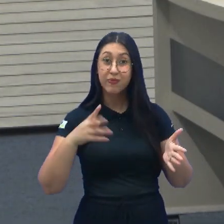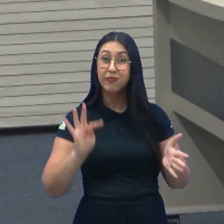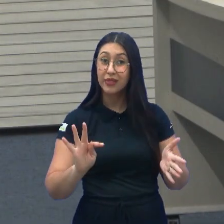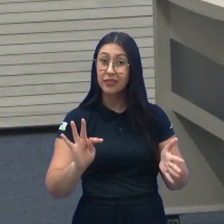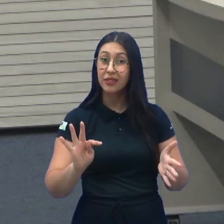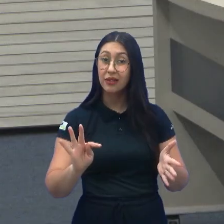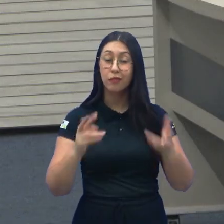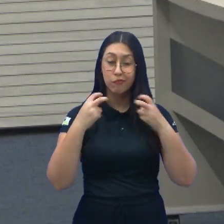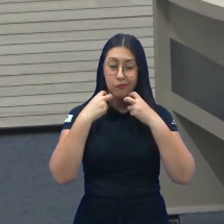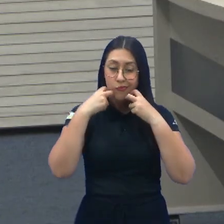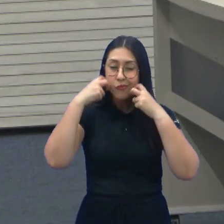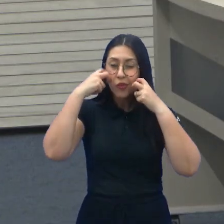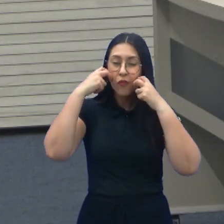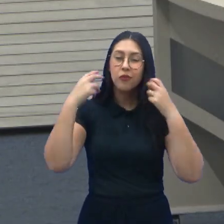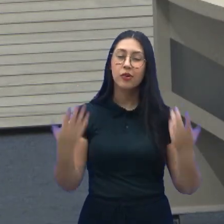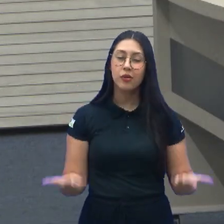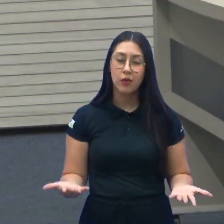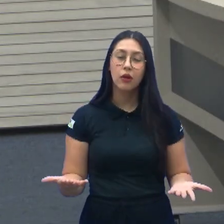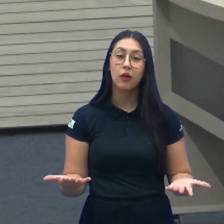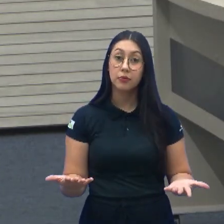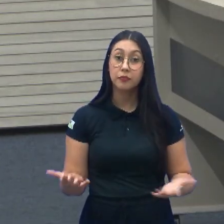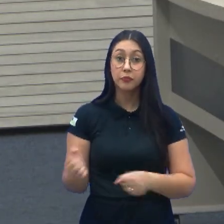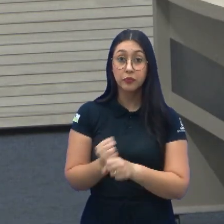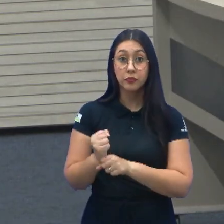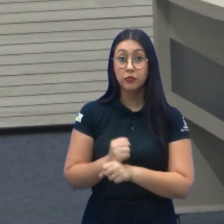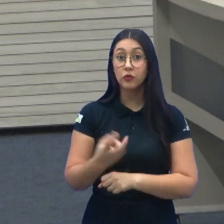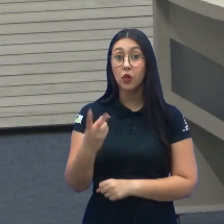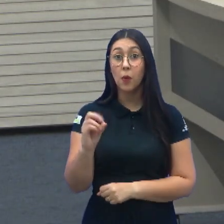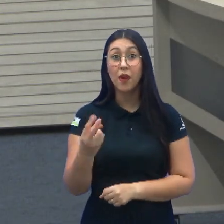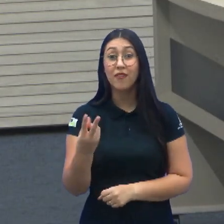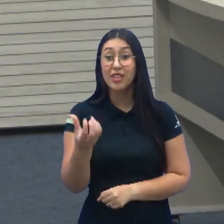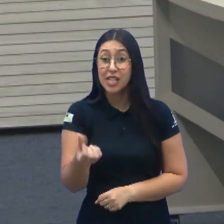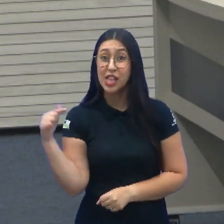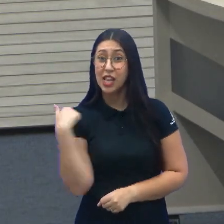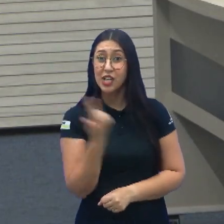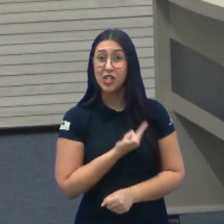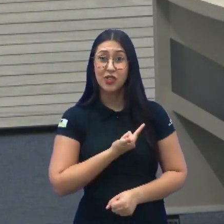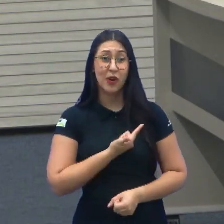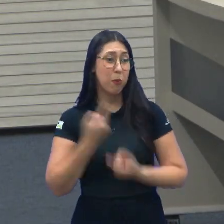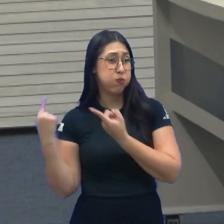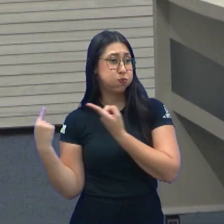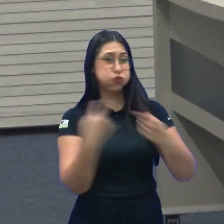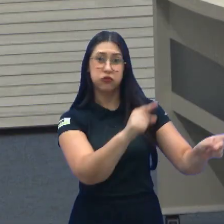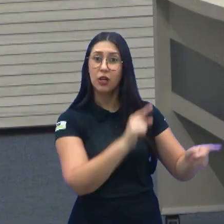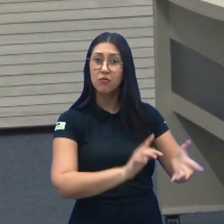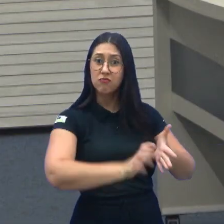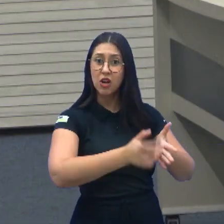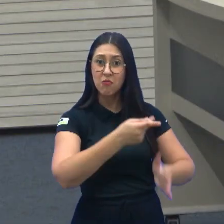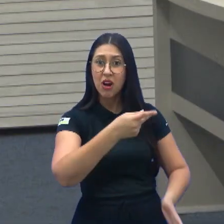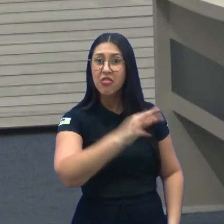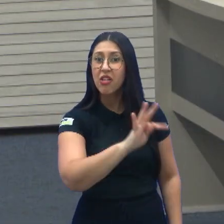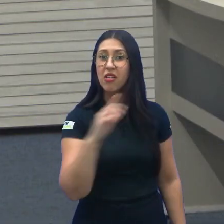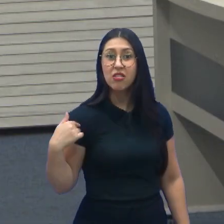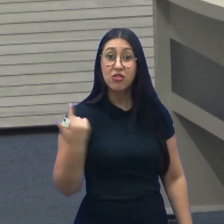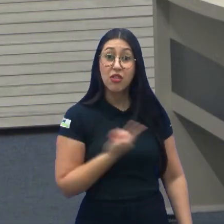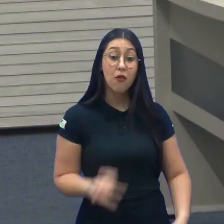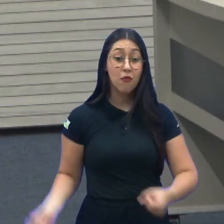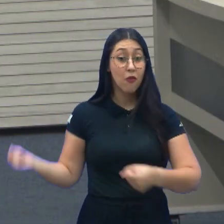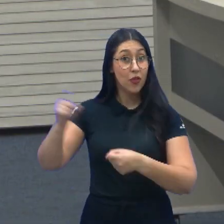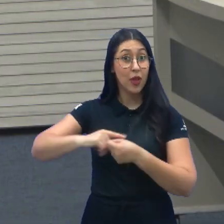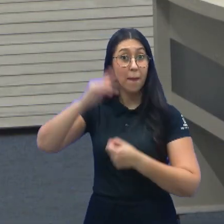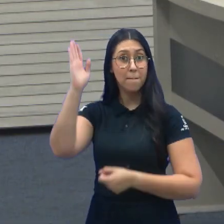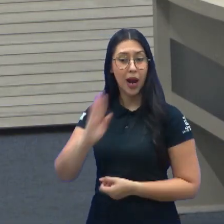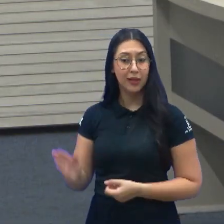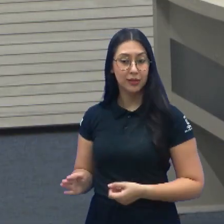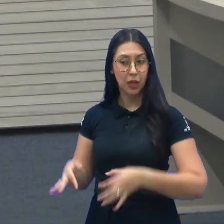presidente. É uma vergonha o PT, e em 2026 nós vamos atropelar o PT nas urnas. Nós vamos devolver o Brasil aos brasileiros,